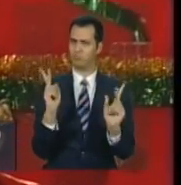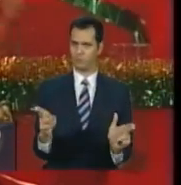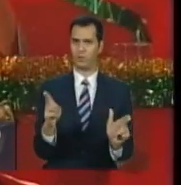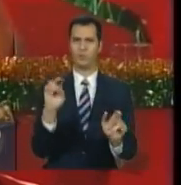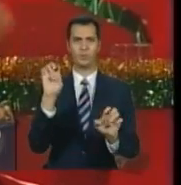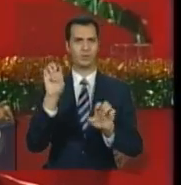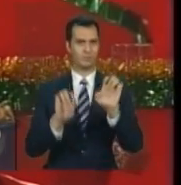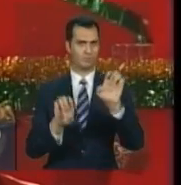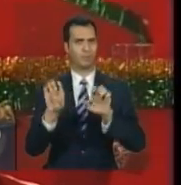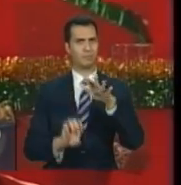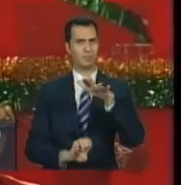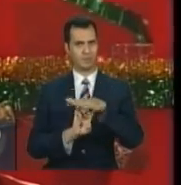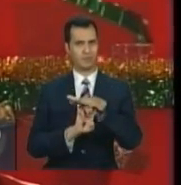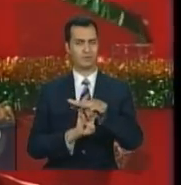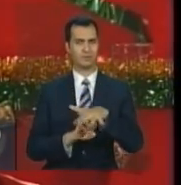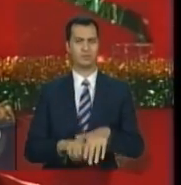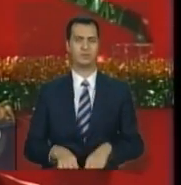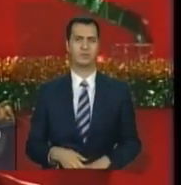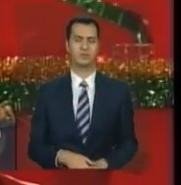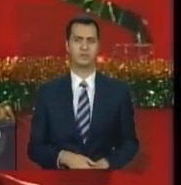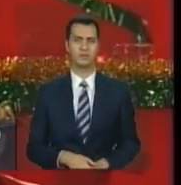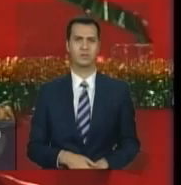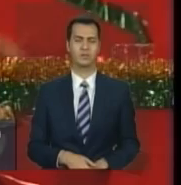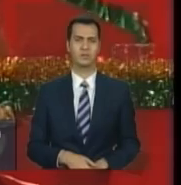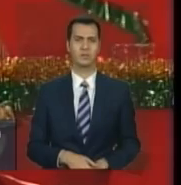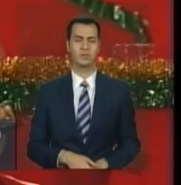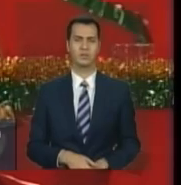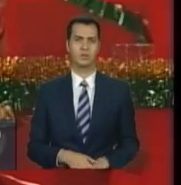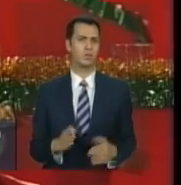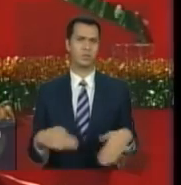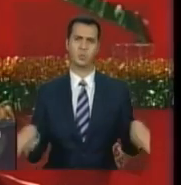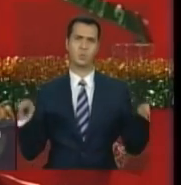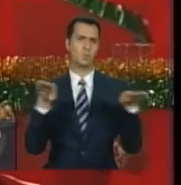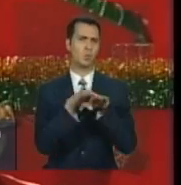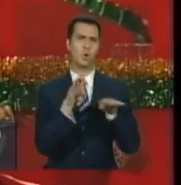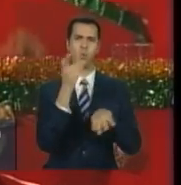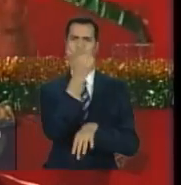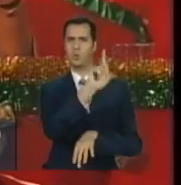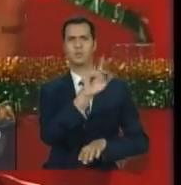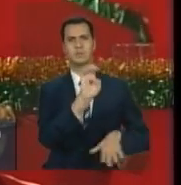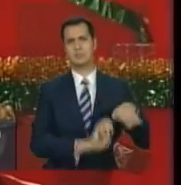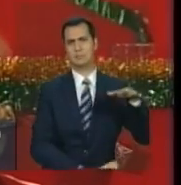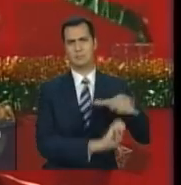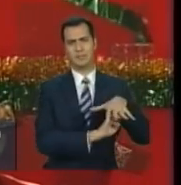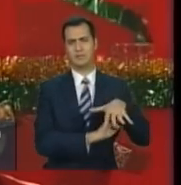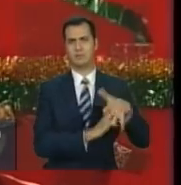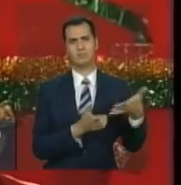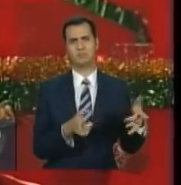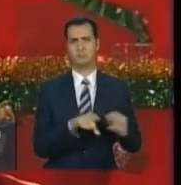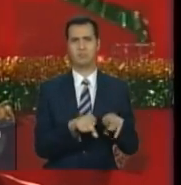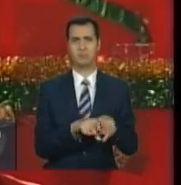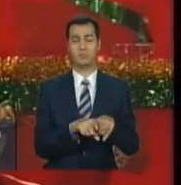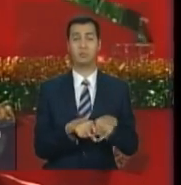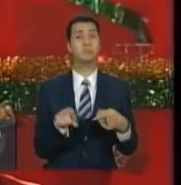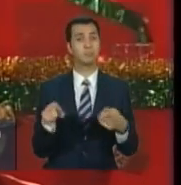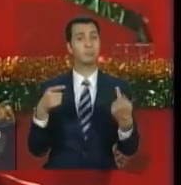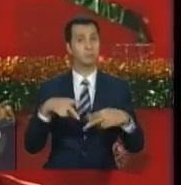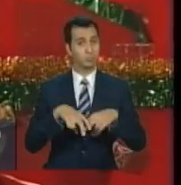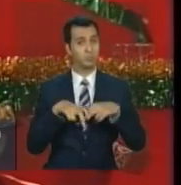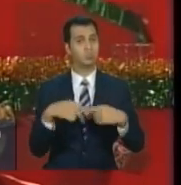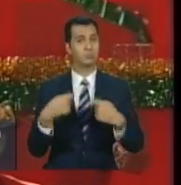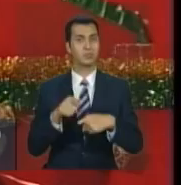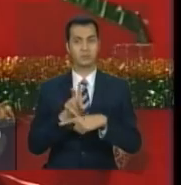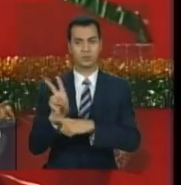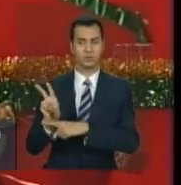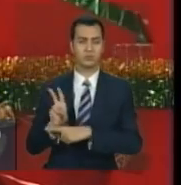atividade. E mais ainda que qualquer outra atividade, pelas suas características, deve ser protegida. Eu